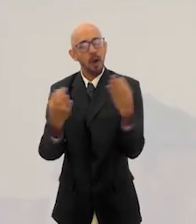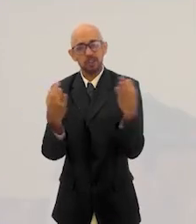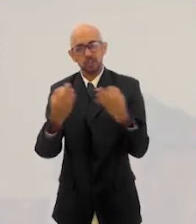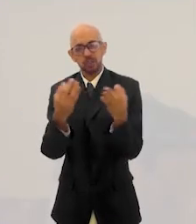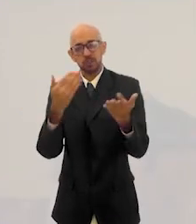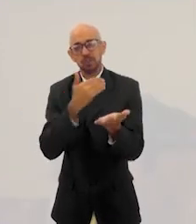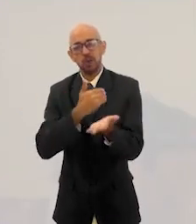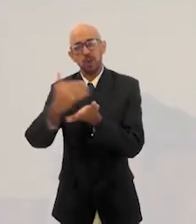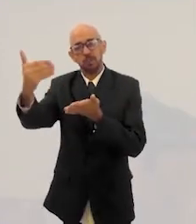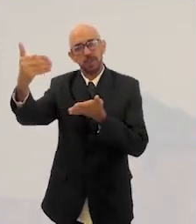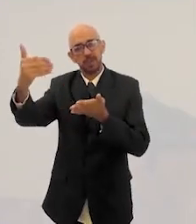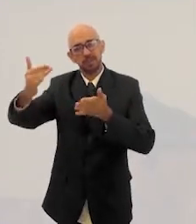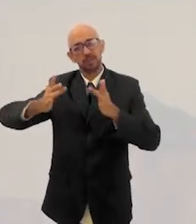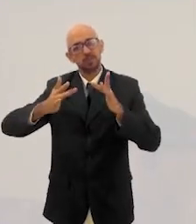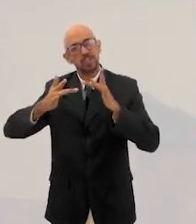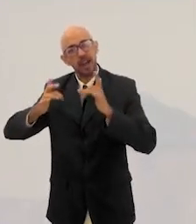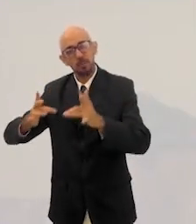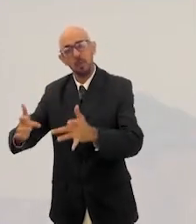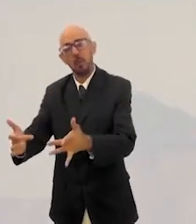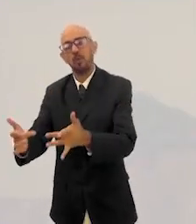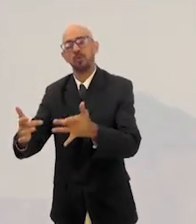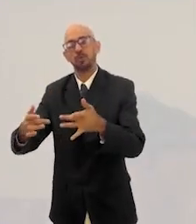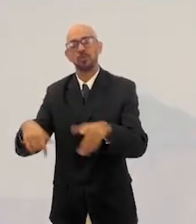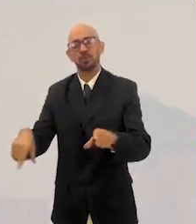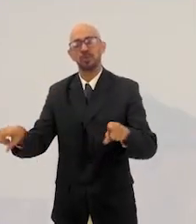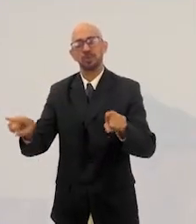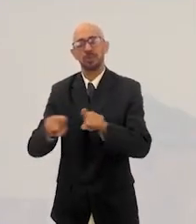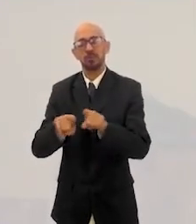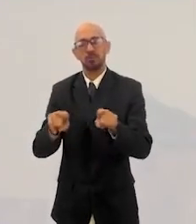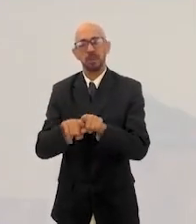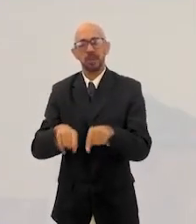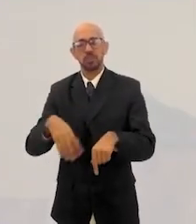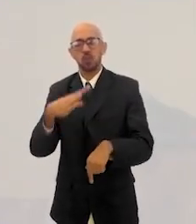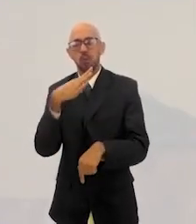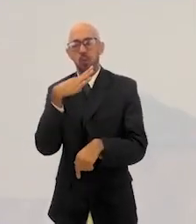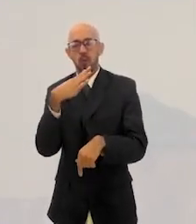mim de namoro, de conhecer